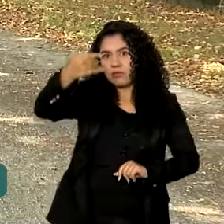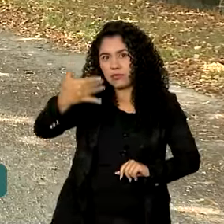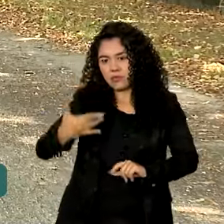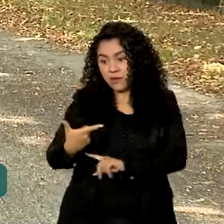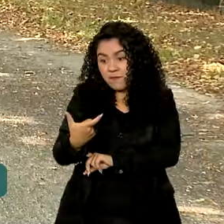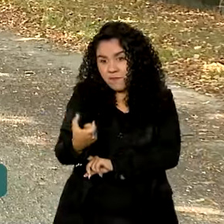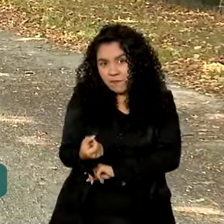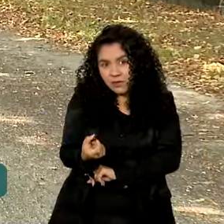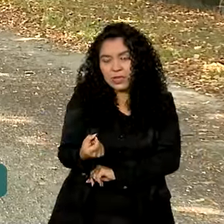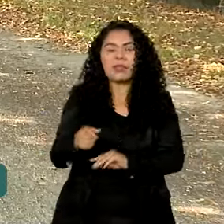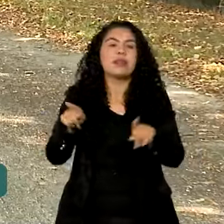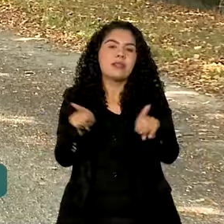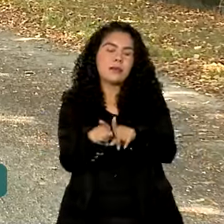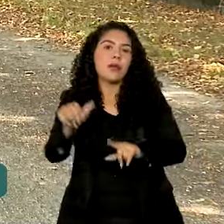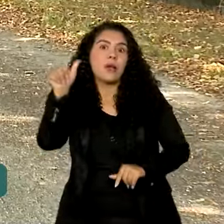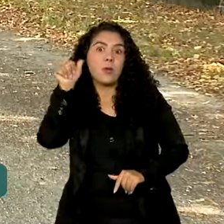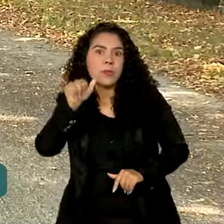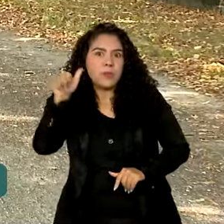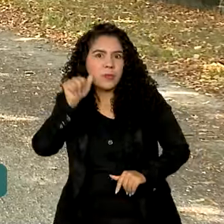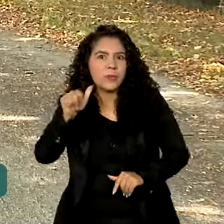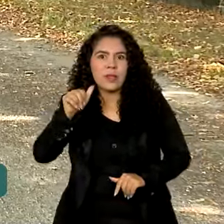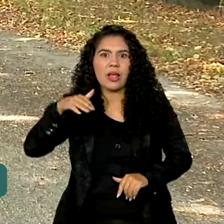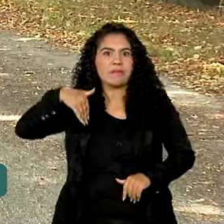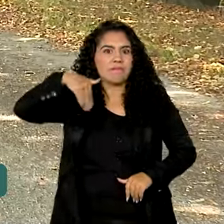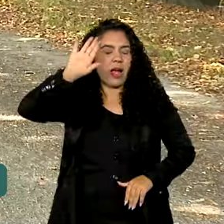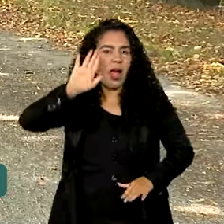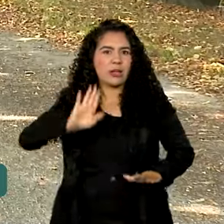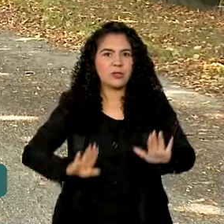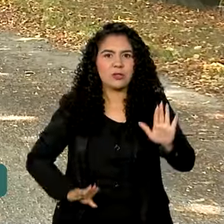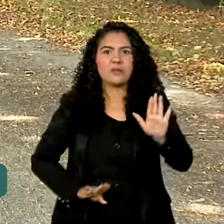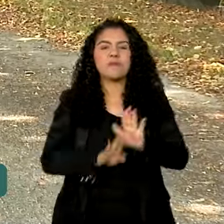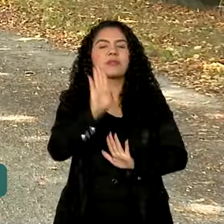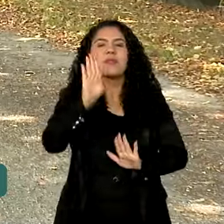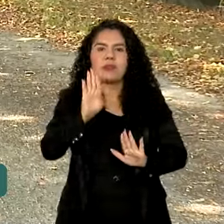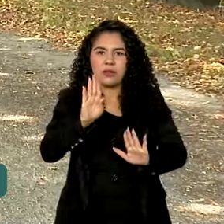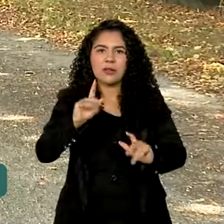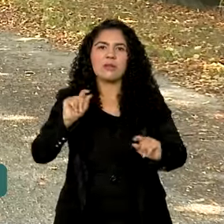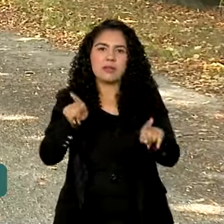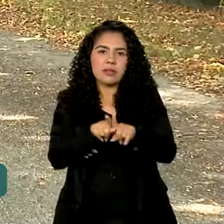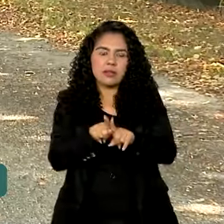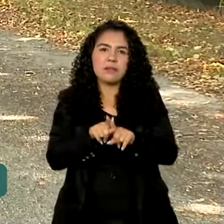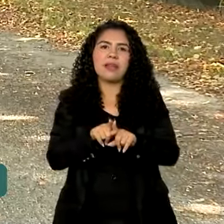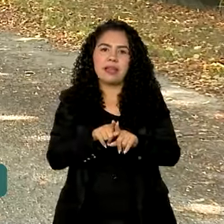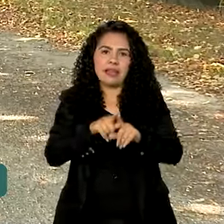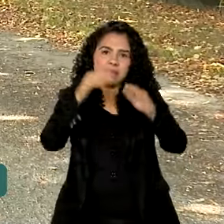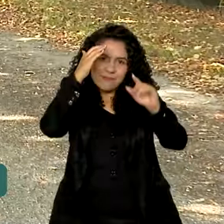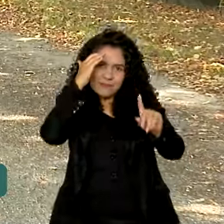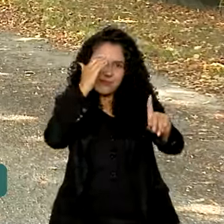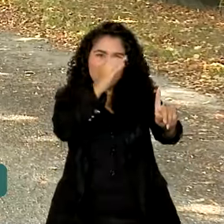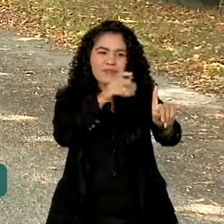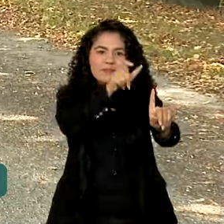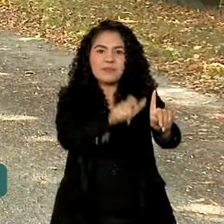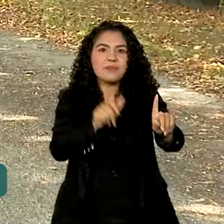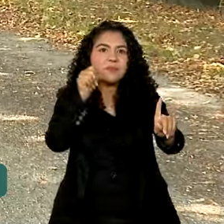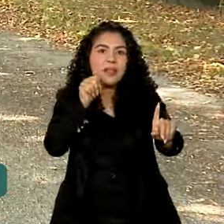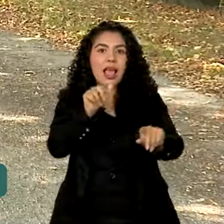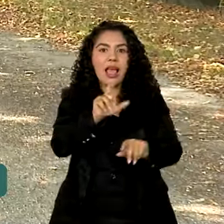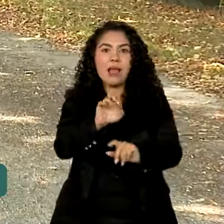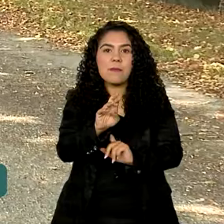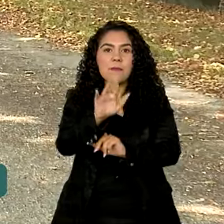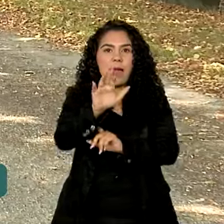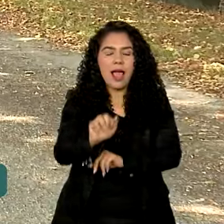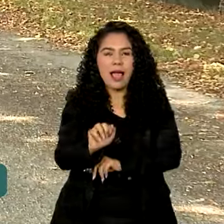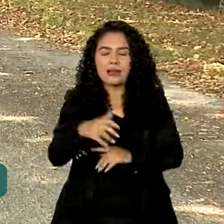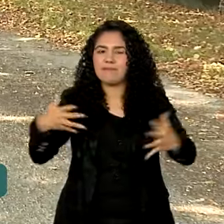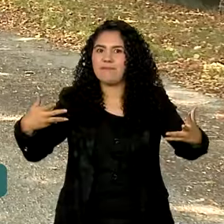e teve as mulheres como destaque, com direito à reverência para Rebeca Andrade, medalhas inéditas na ginástica